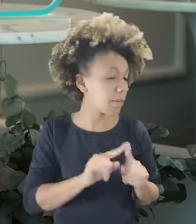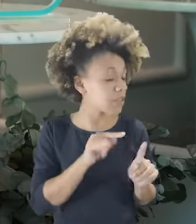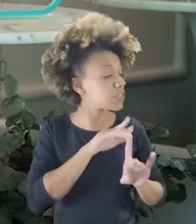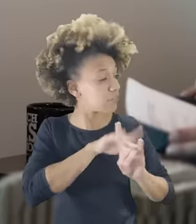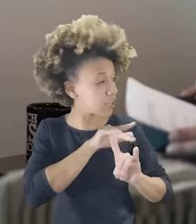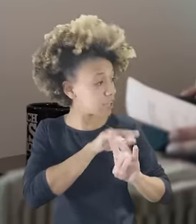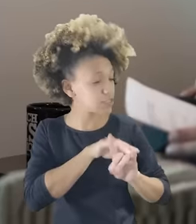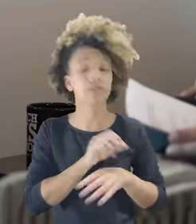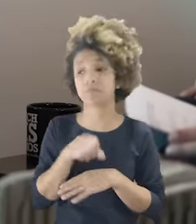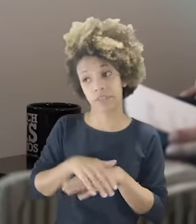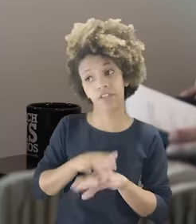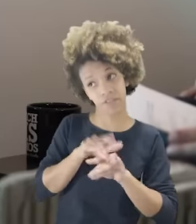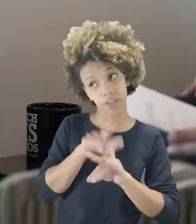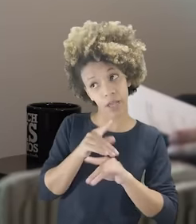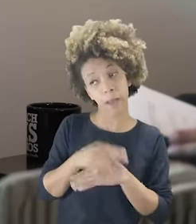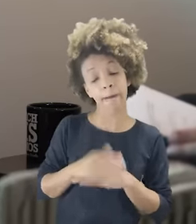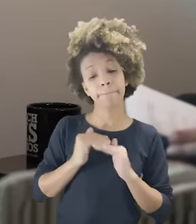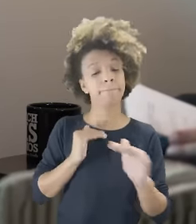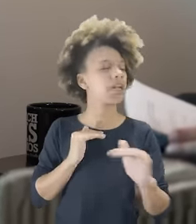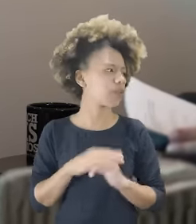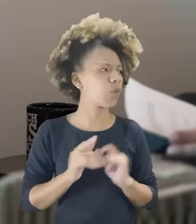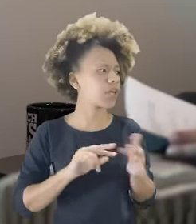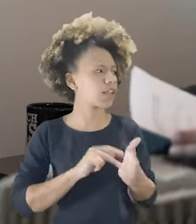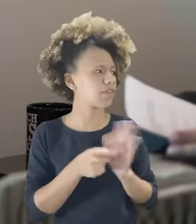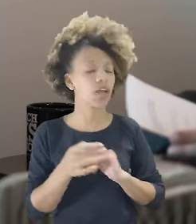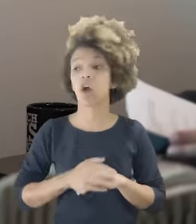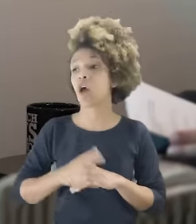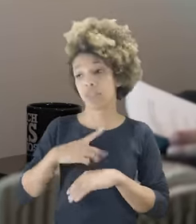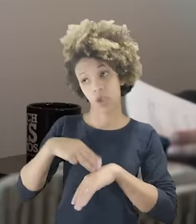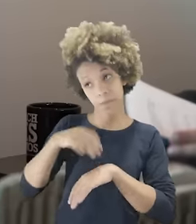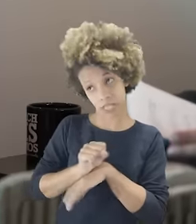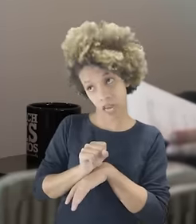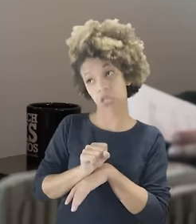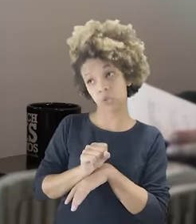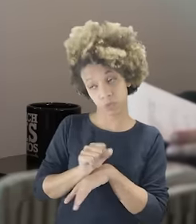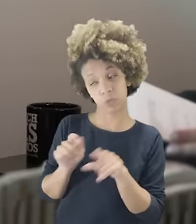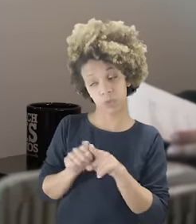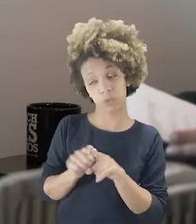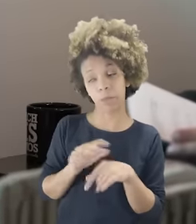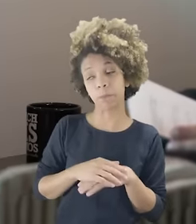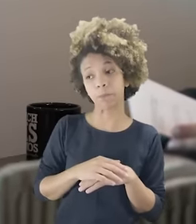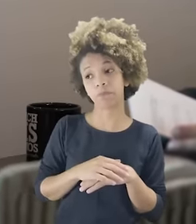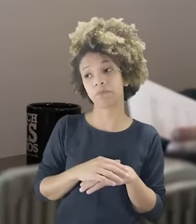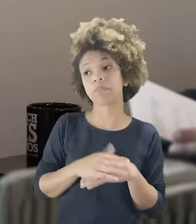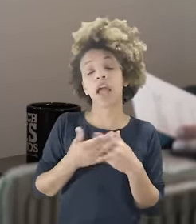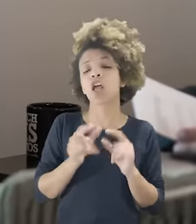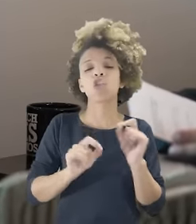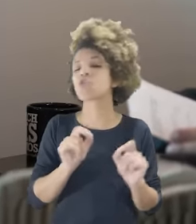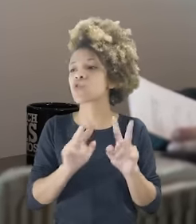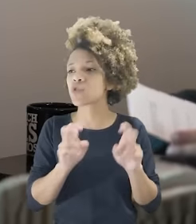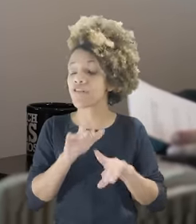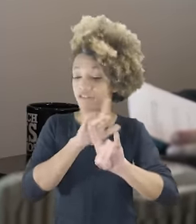é vegana plena plana eu tenho mestrado de veganismo pleno na Estácio que é sobre tipo